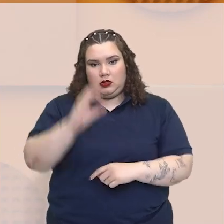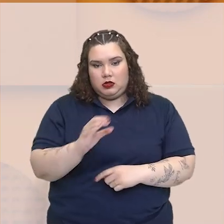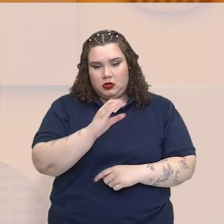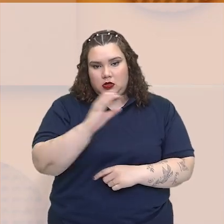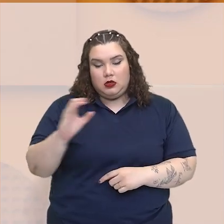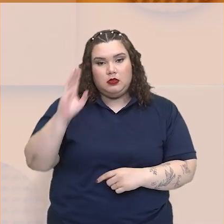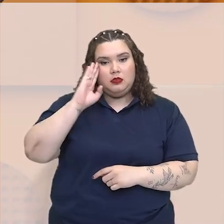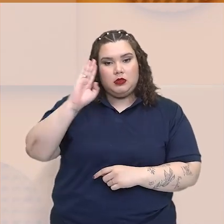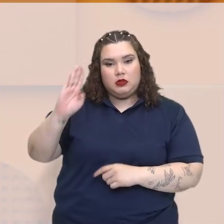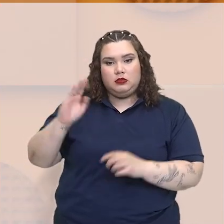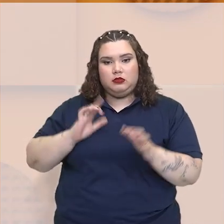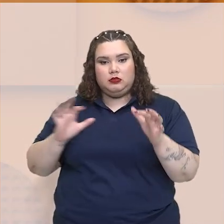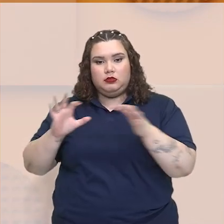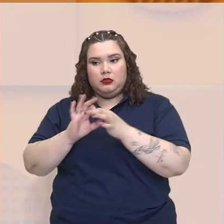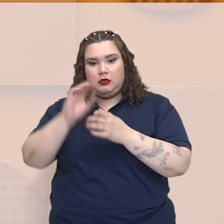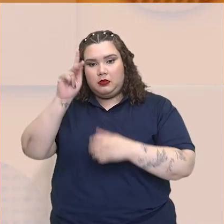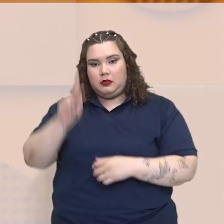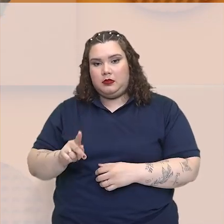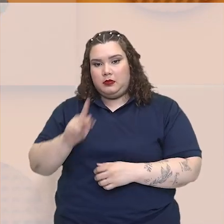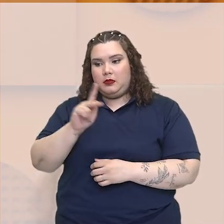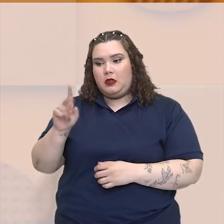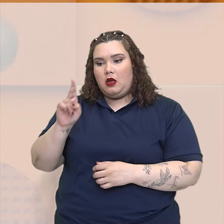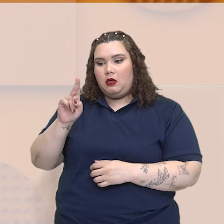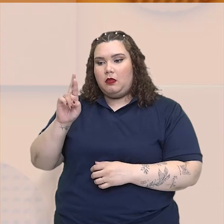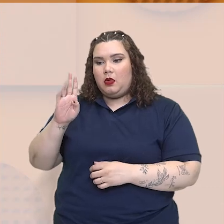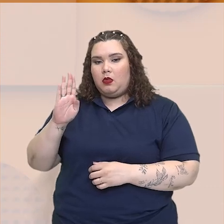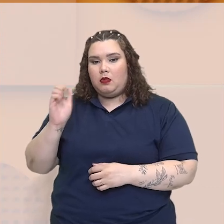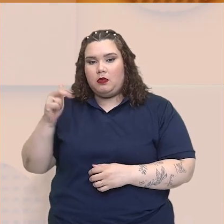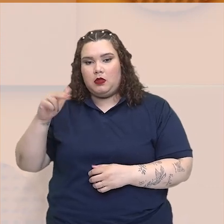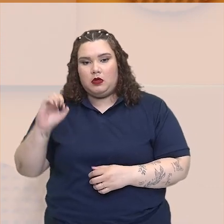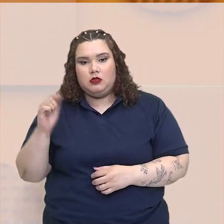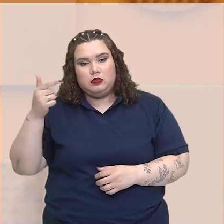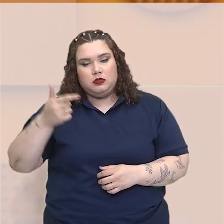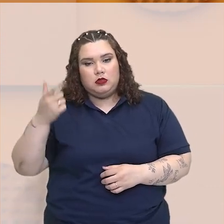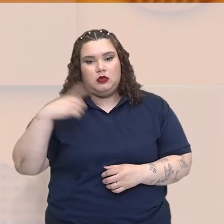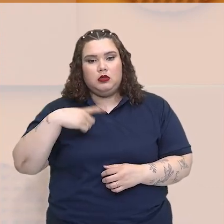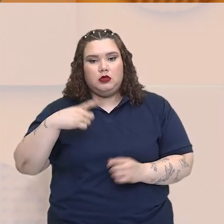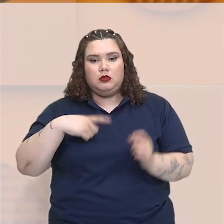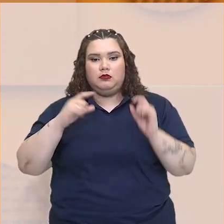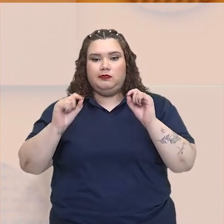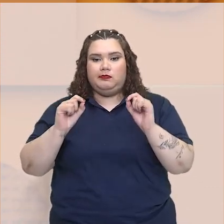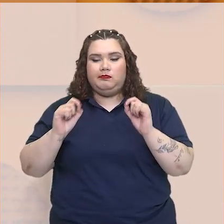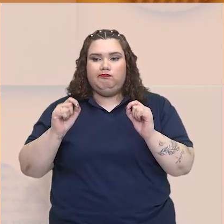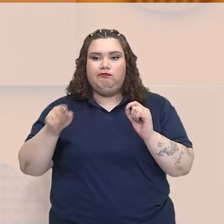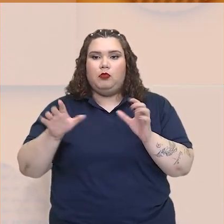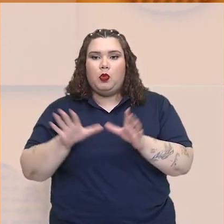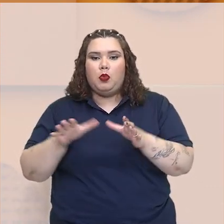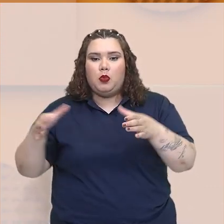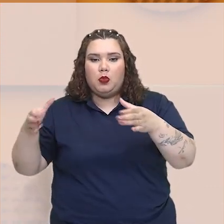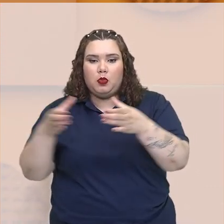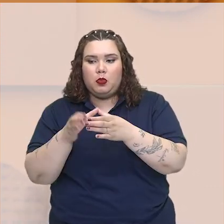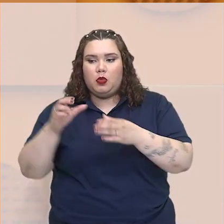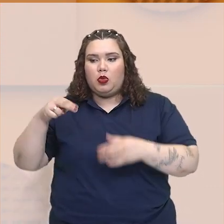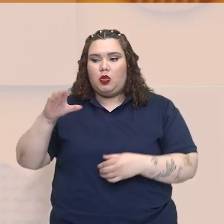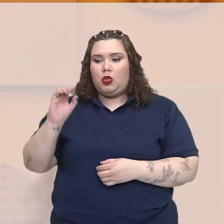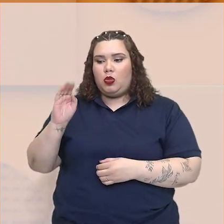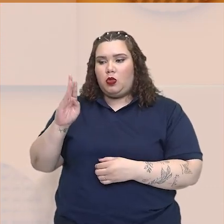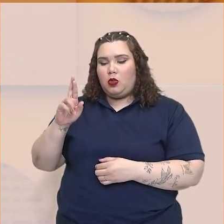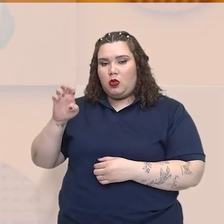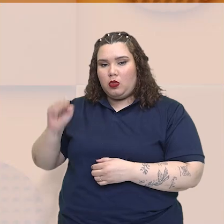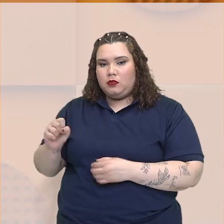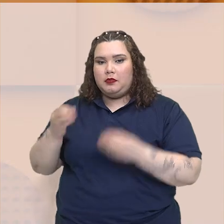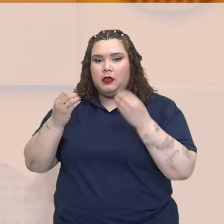Católica, principalmente aí ligada ao Papa Urbano II, eles conclamam, então, ali os nobres, que eles chamam também de